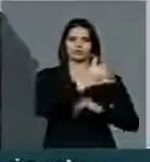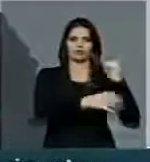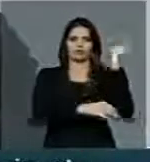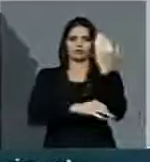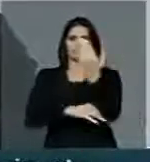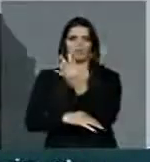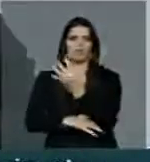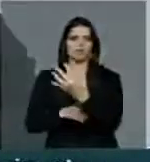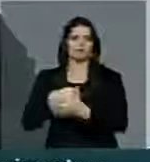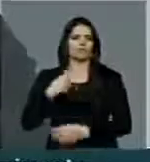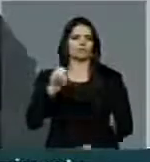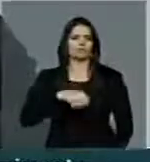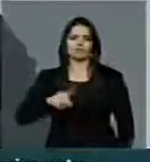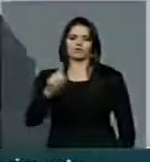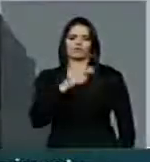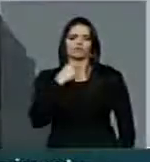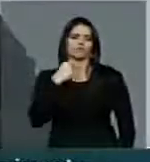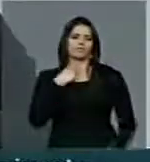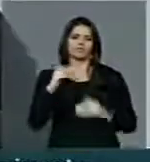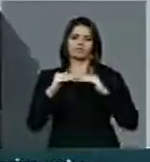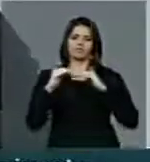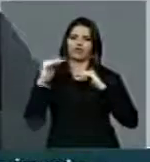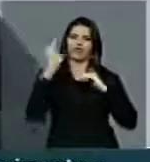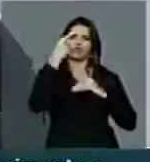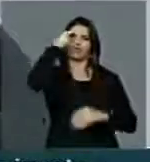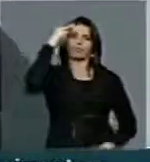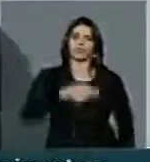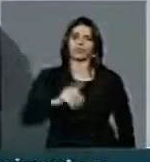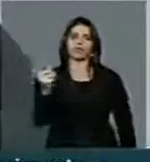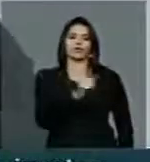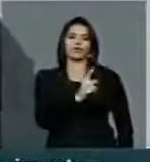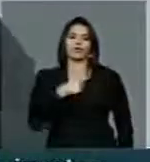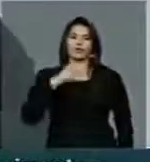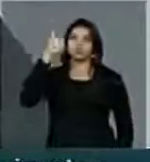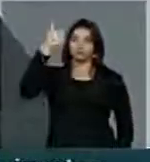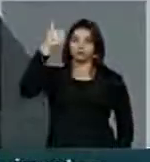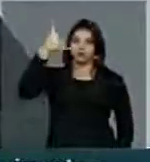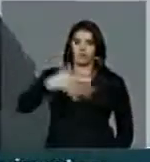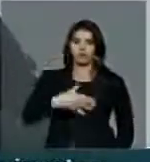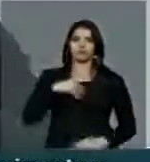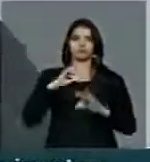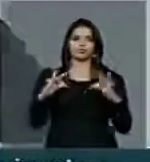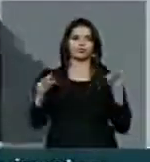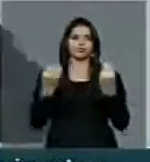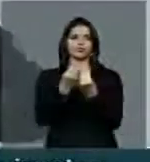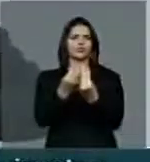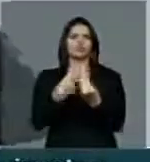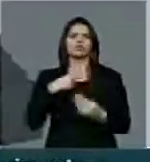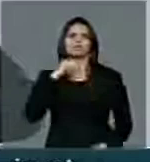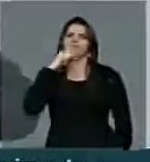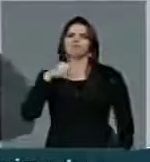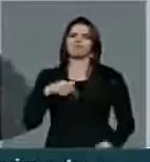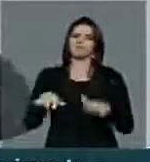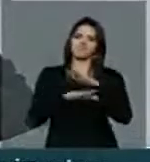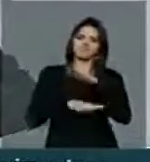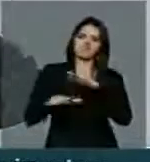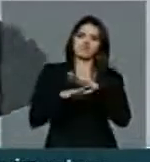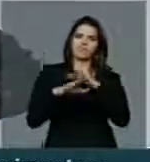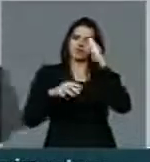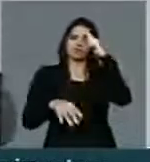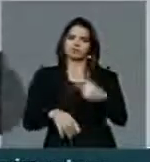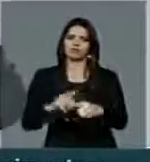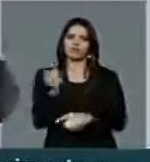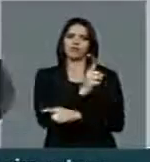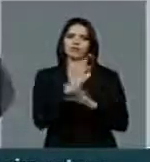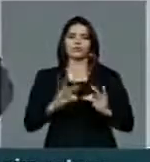verticalizada, ou não deveria ser, ou deverá deixar de ser. Ela tem que ser horizontalizada. Ninguém se subordina a ninguém dentro do sistema. Todo